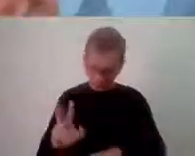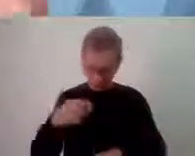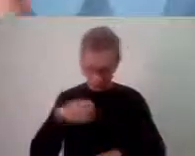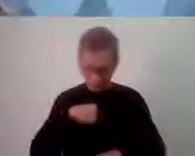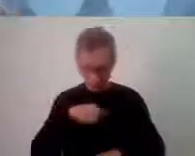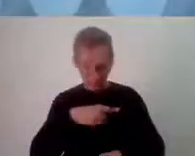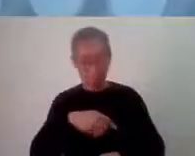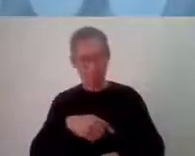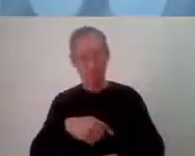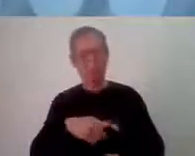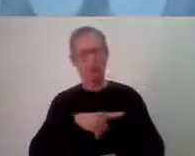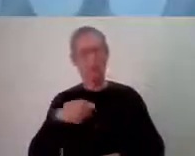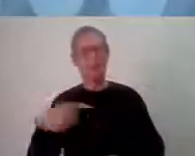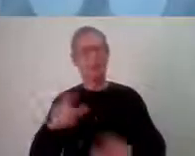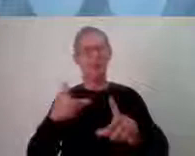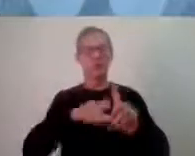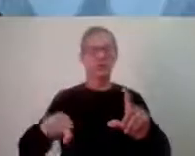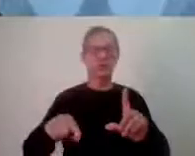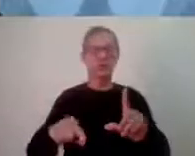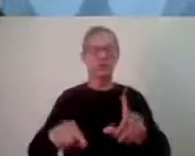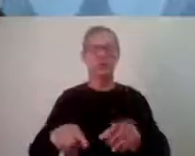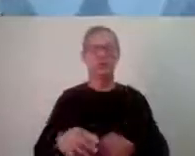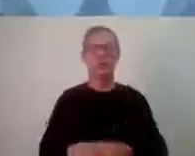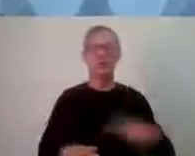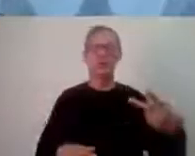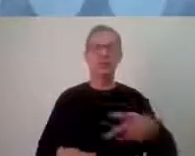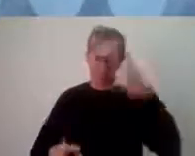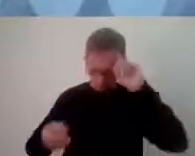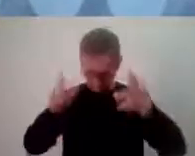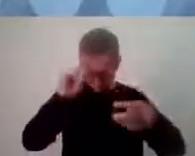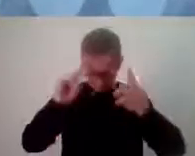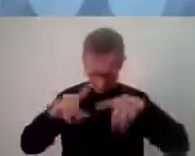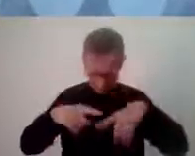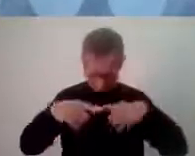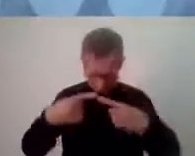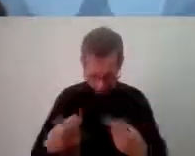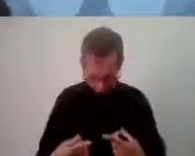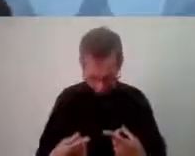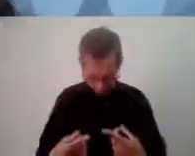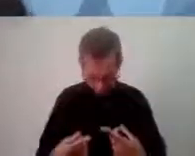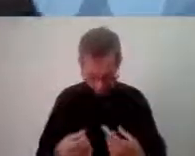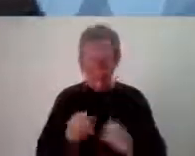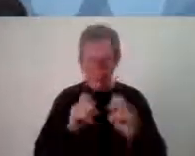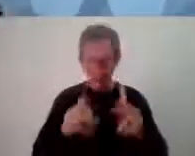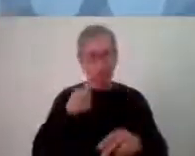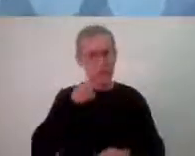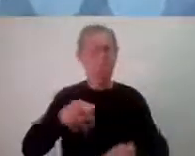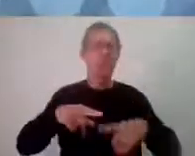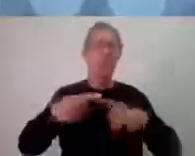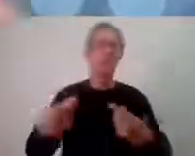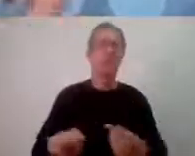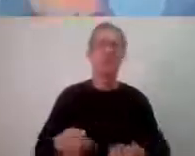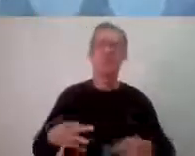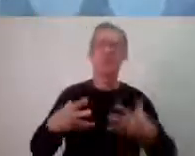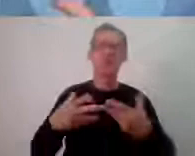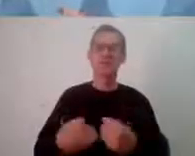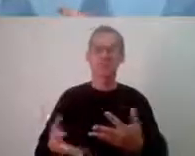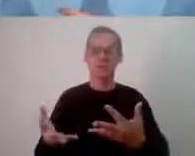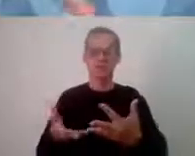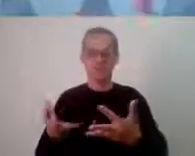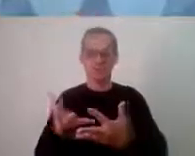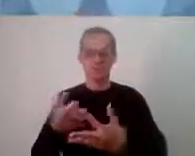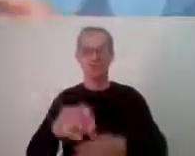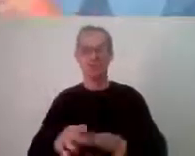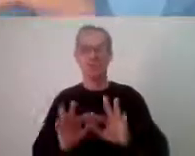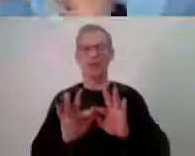ela menos a curva de baixo. Essa que é a ideia. Ah, tá bom, professora, mas em todo o intervalo